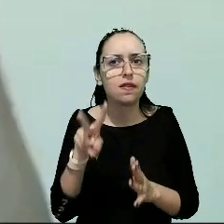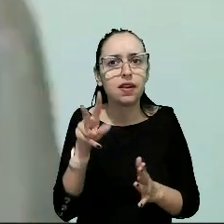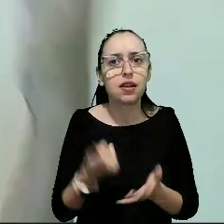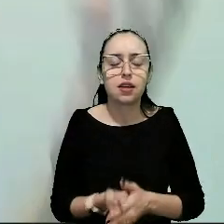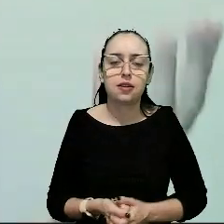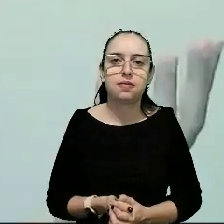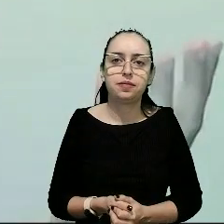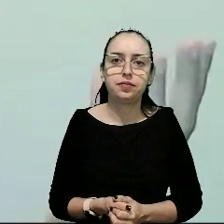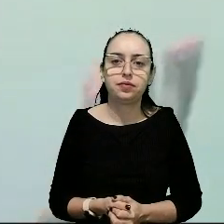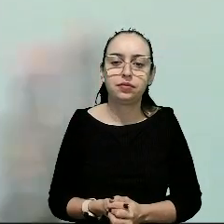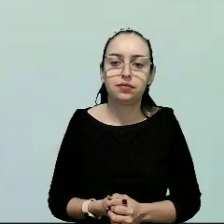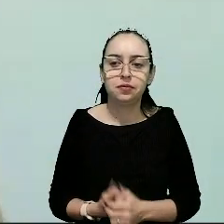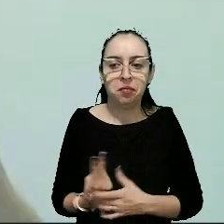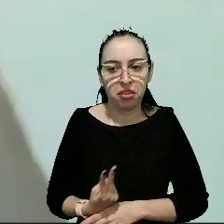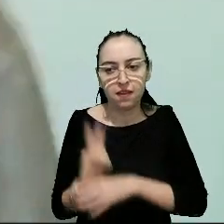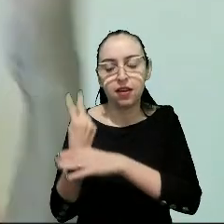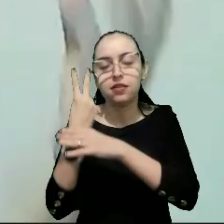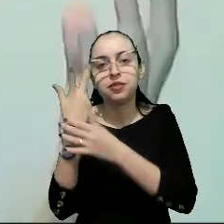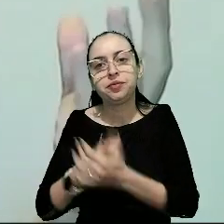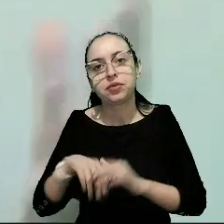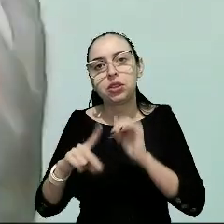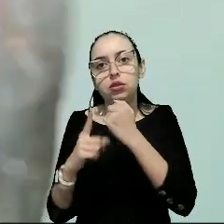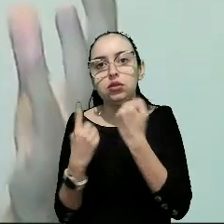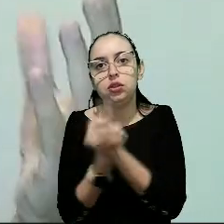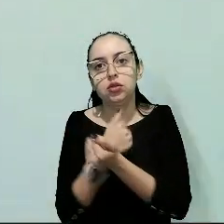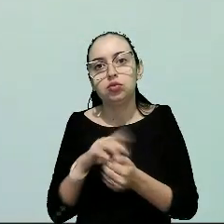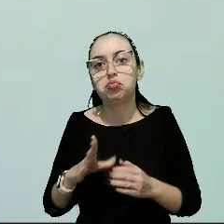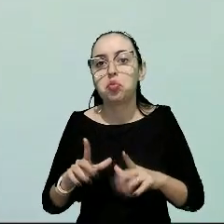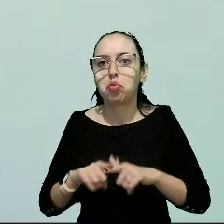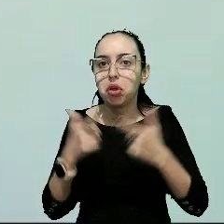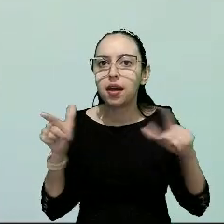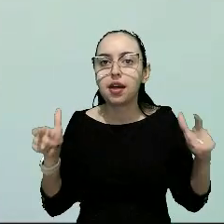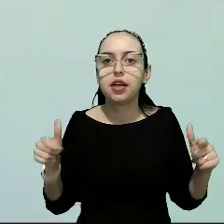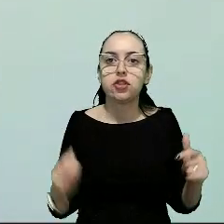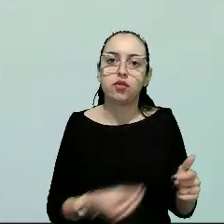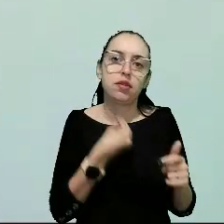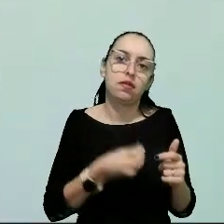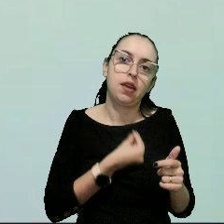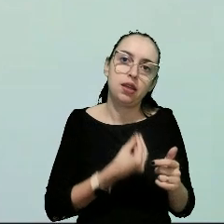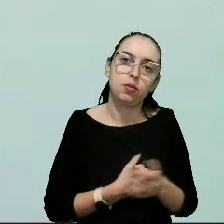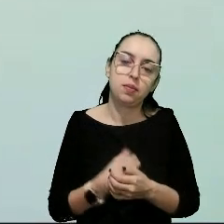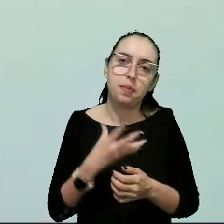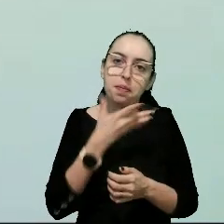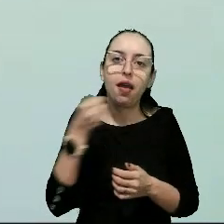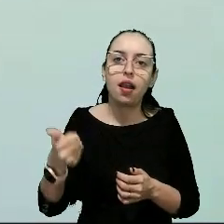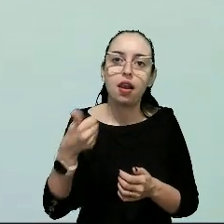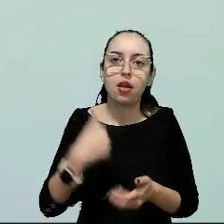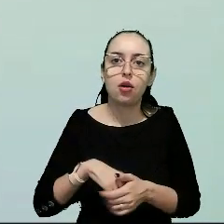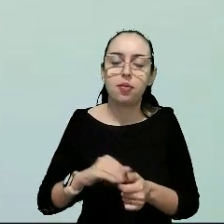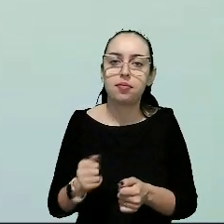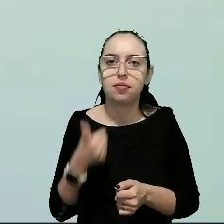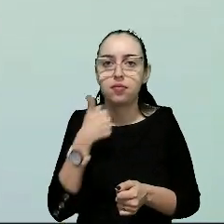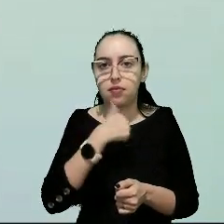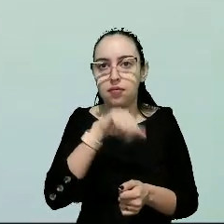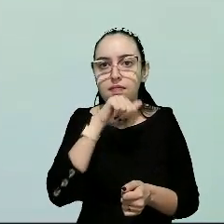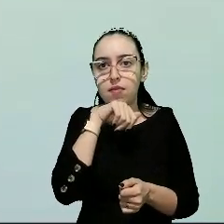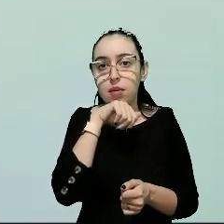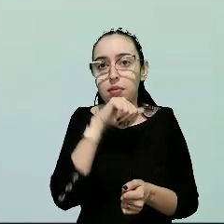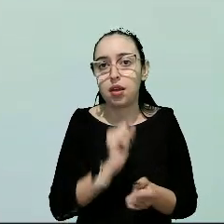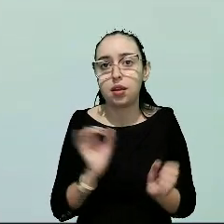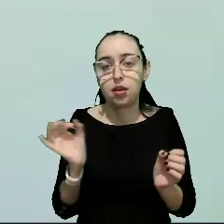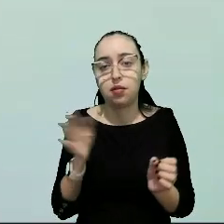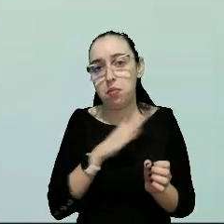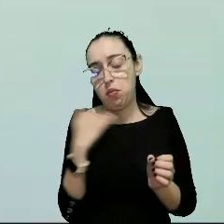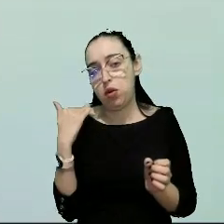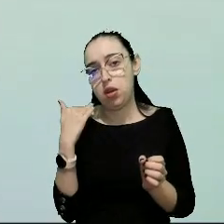uma conquista assim, social enorme. Nós estamos vivendo mais e vivendo melhor. Minha mãe morreu